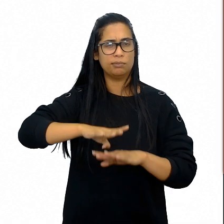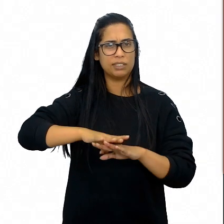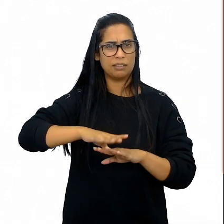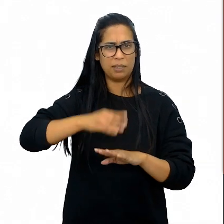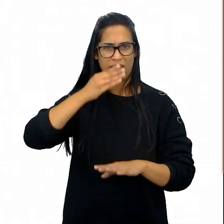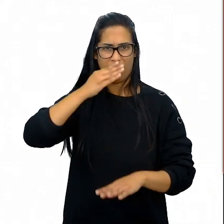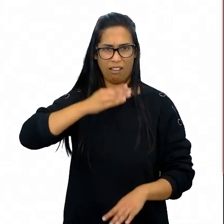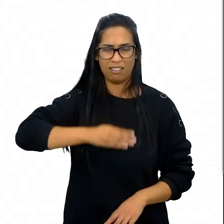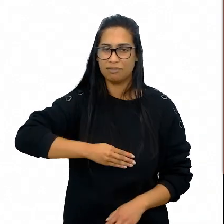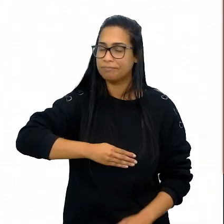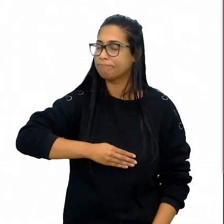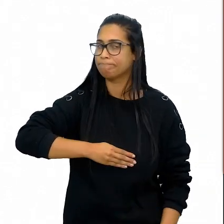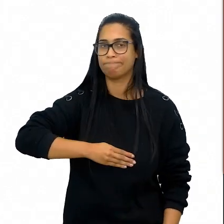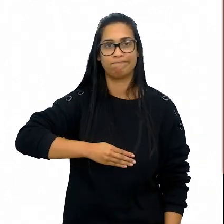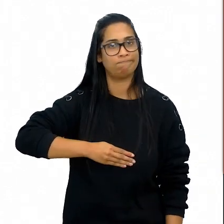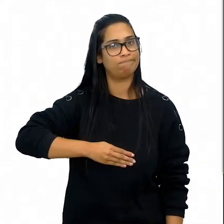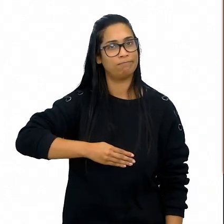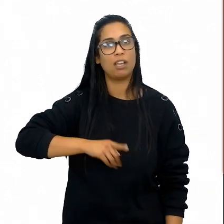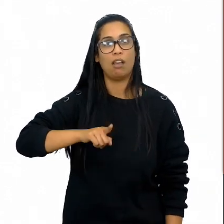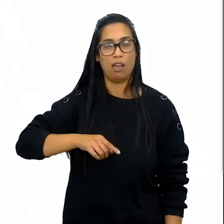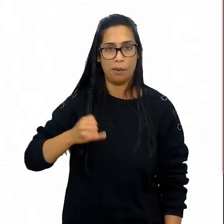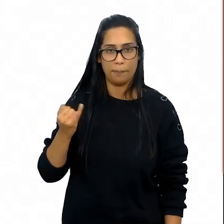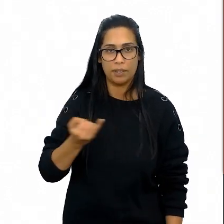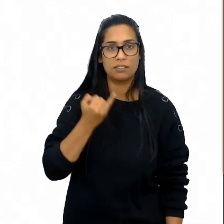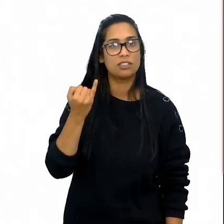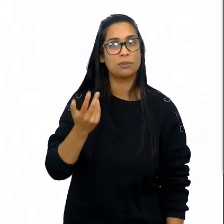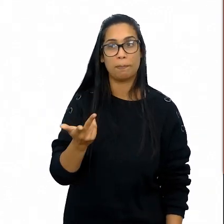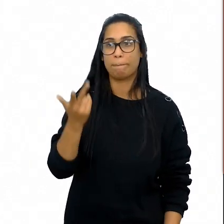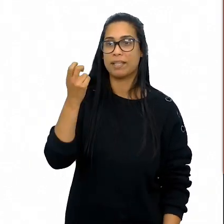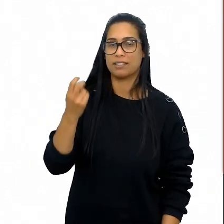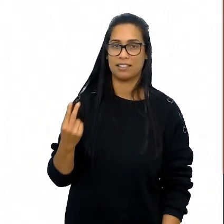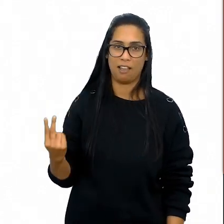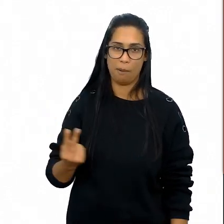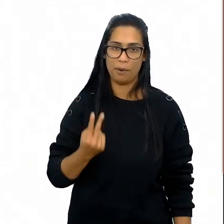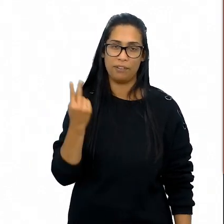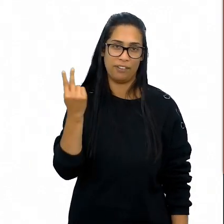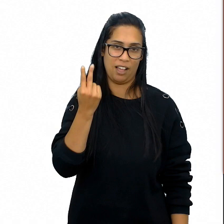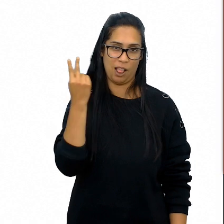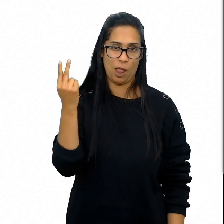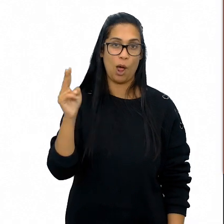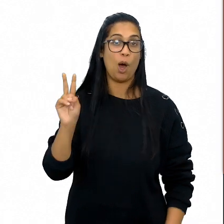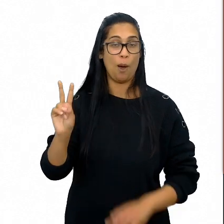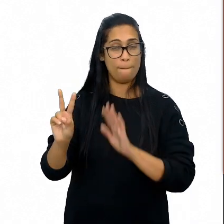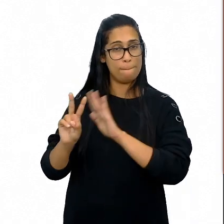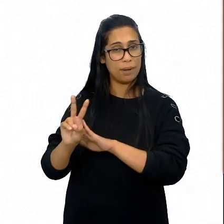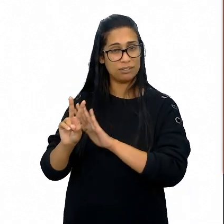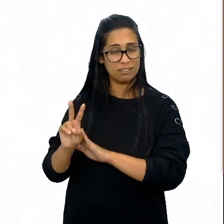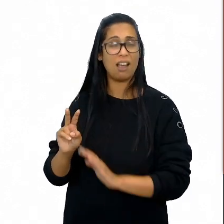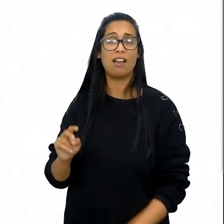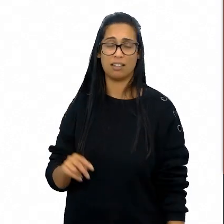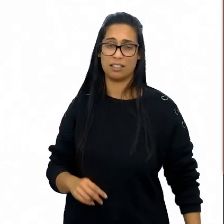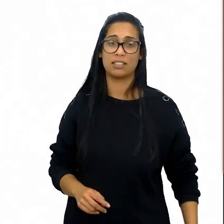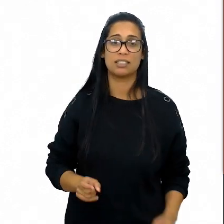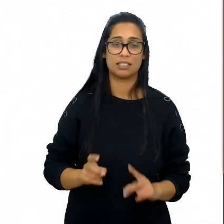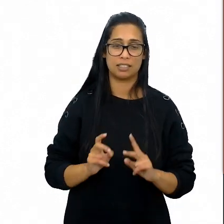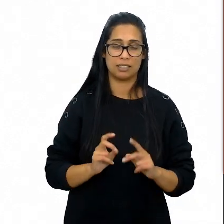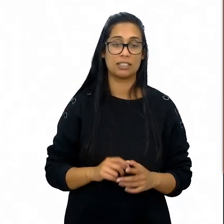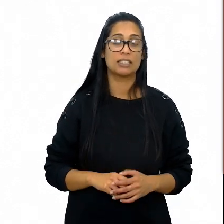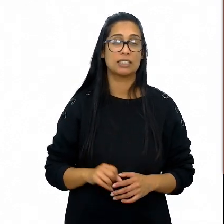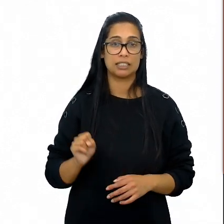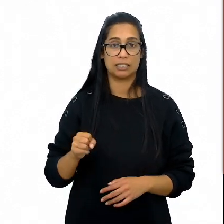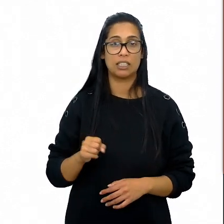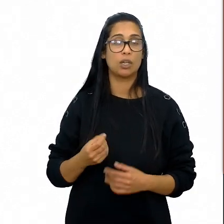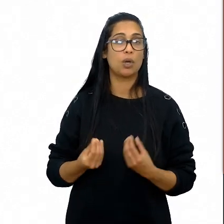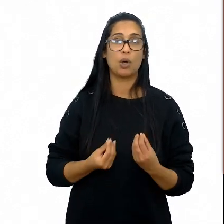desprezar para tanto da unidade temática grandezas e medidas que aquela da certinha que ainda brinquei com vocês